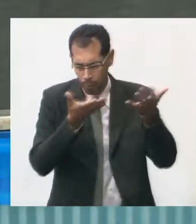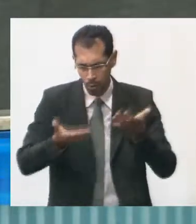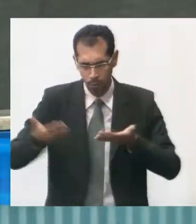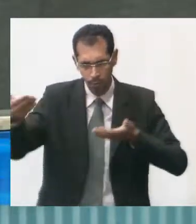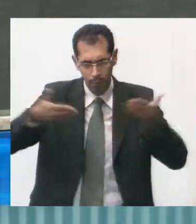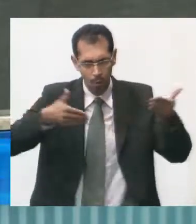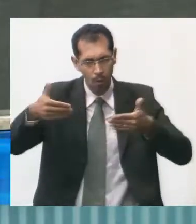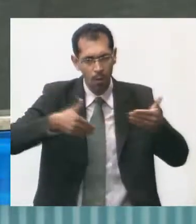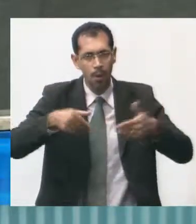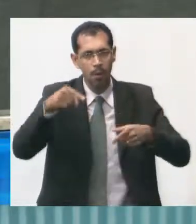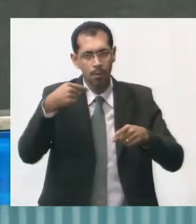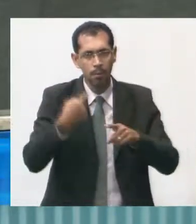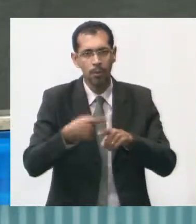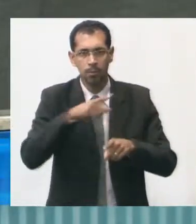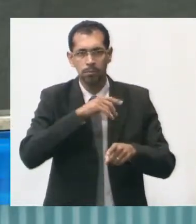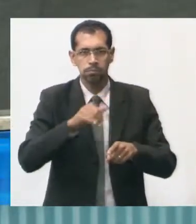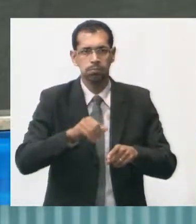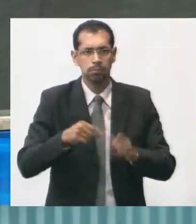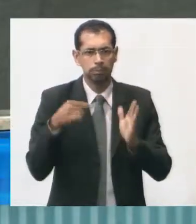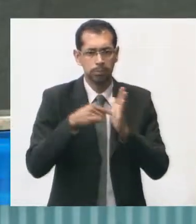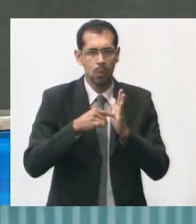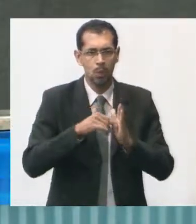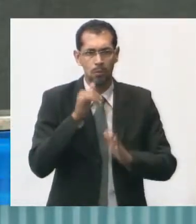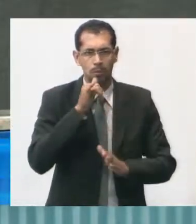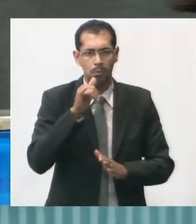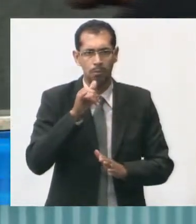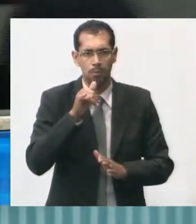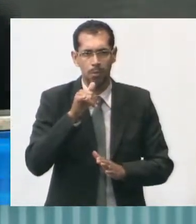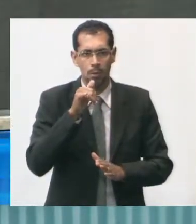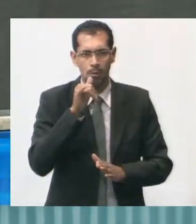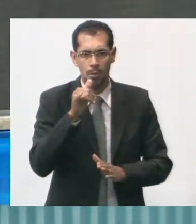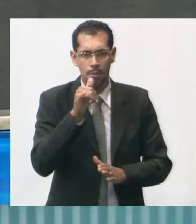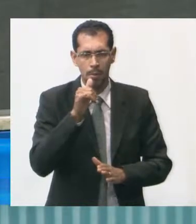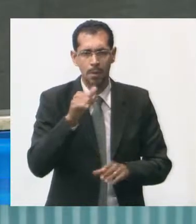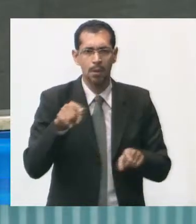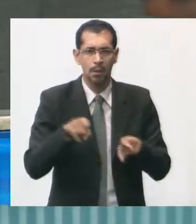audiência pública sobre animais, cachorro, né,